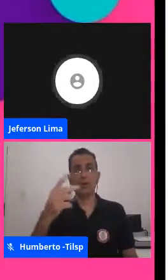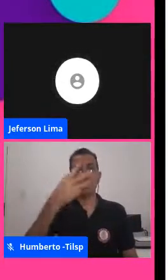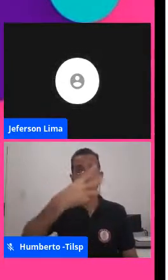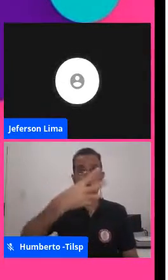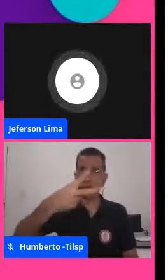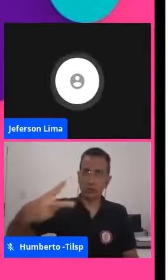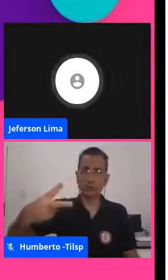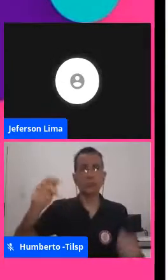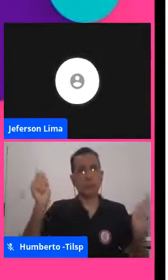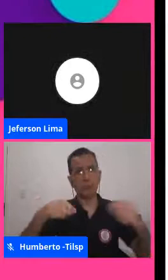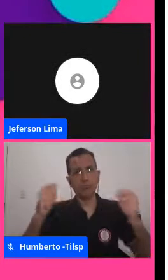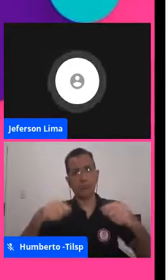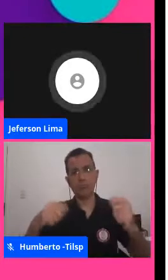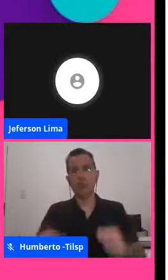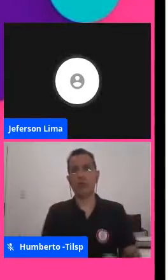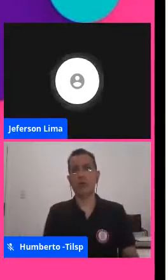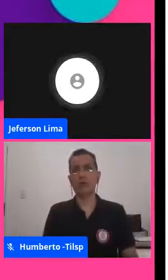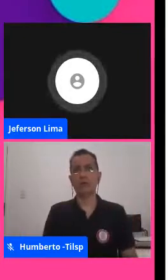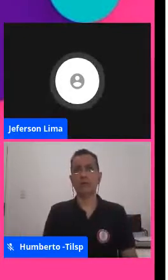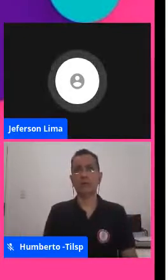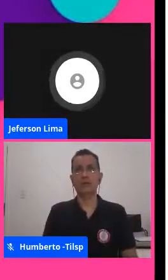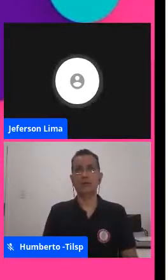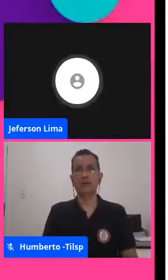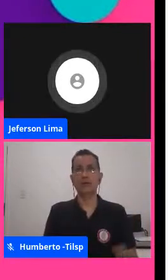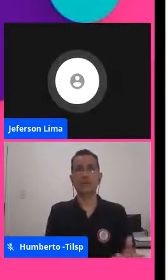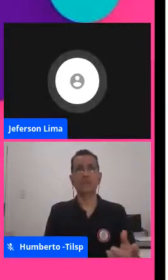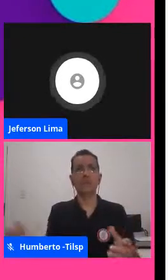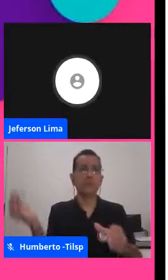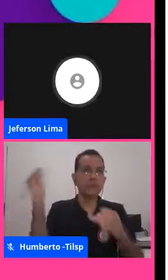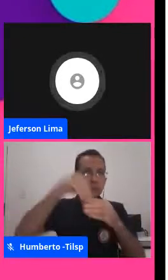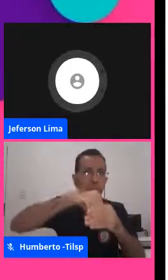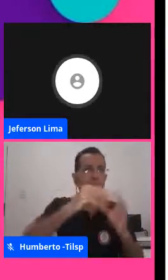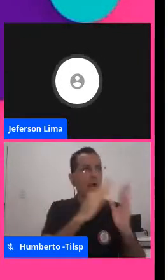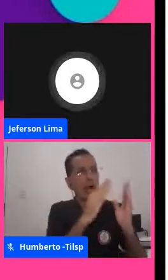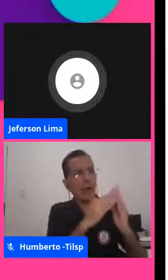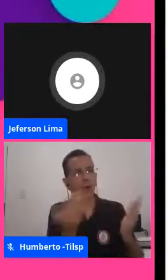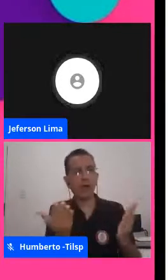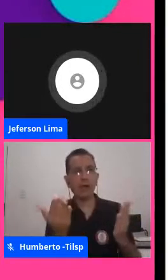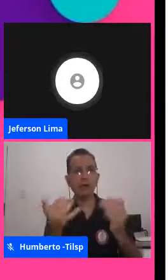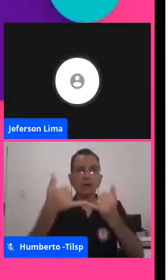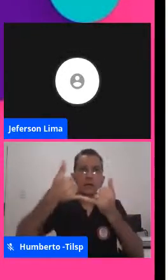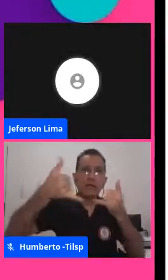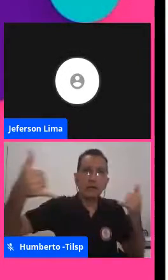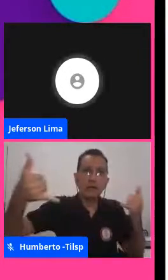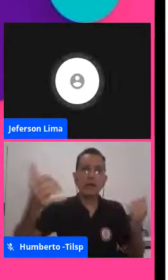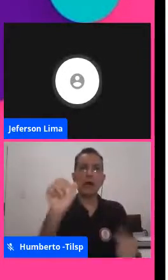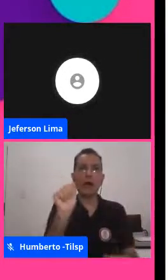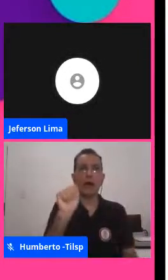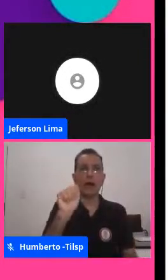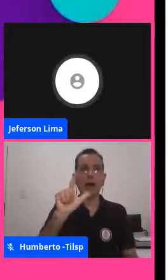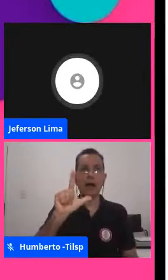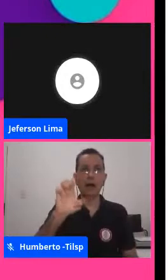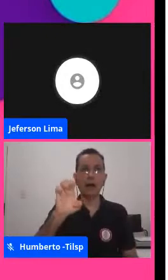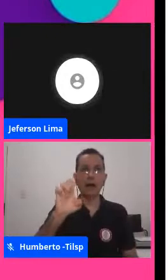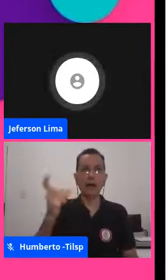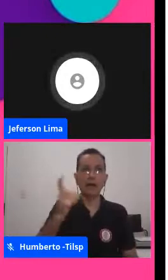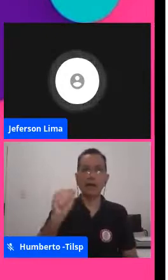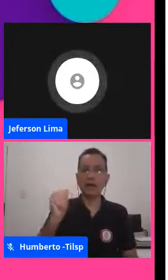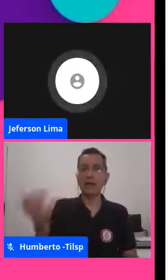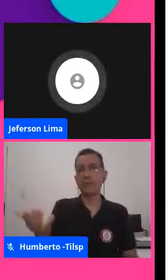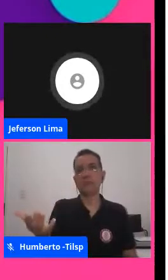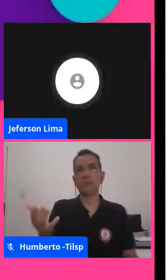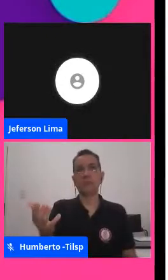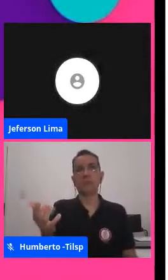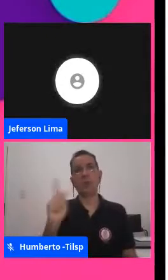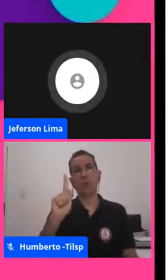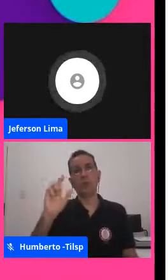meu produto, certo? Implantar ele em casa, conectar ele com a Alexa ou com o Google Home, e pronto, eu tenho minha solução